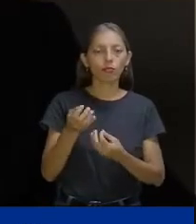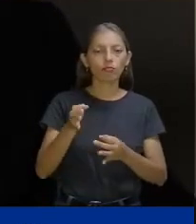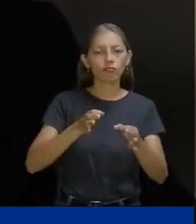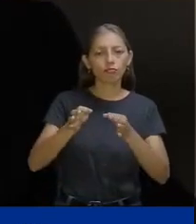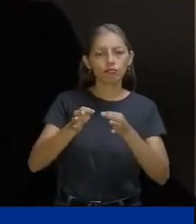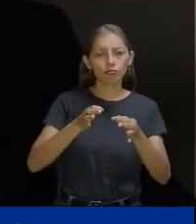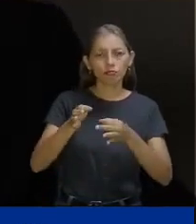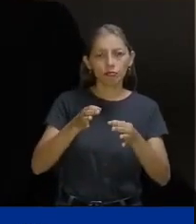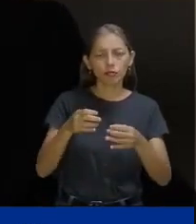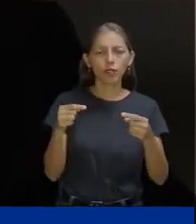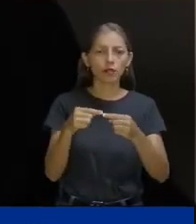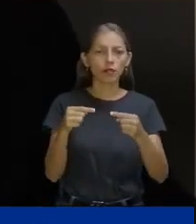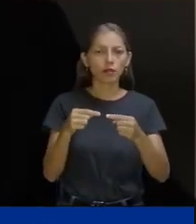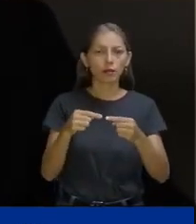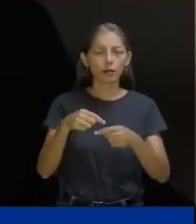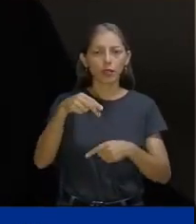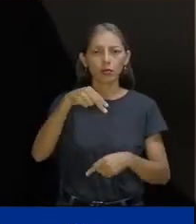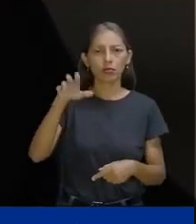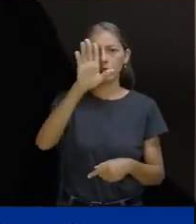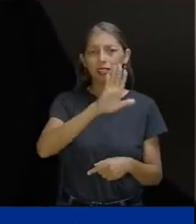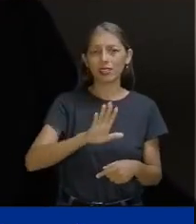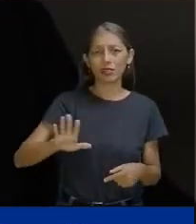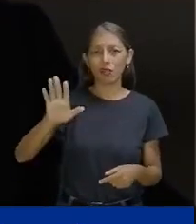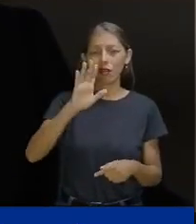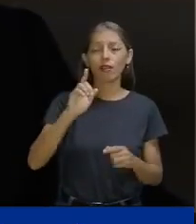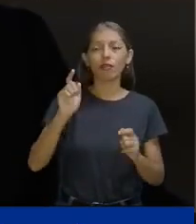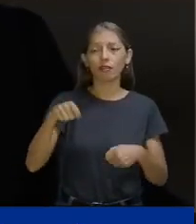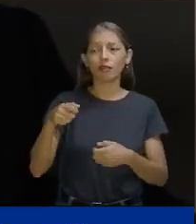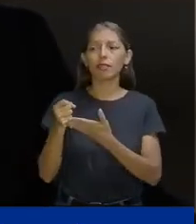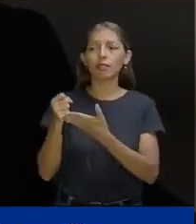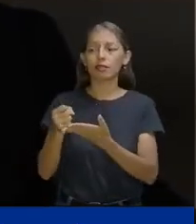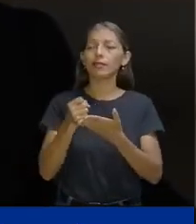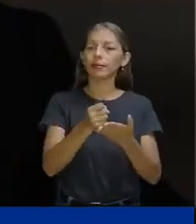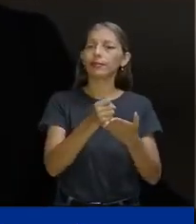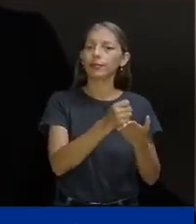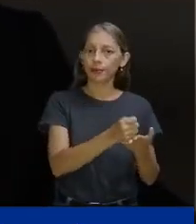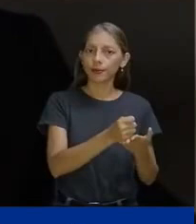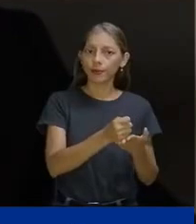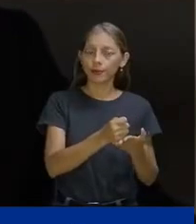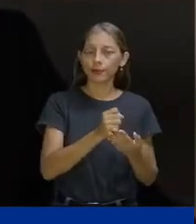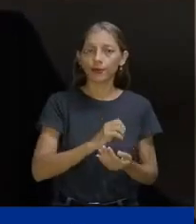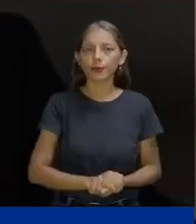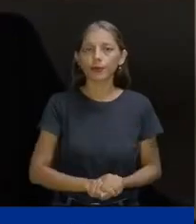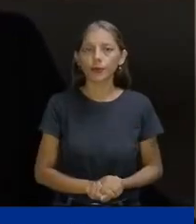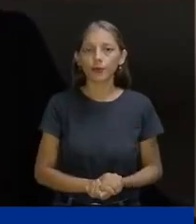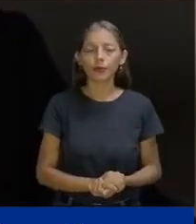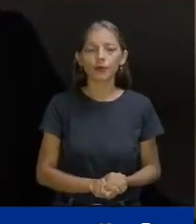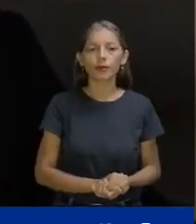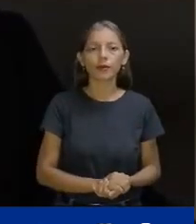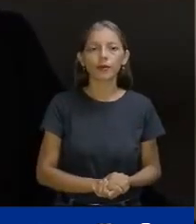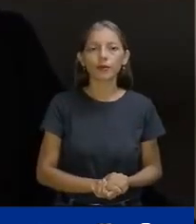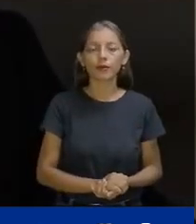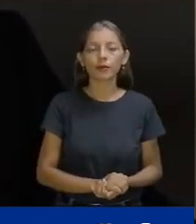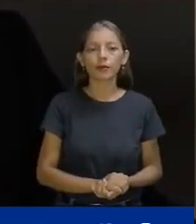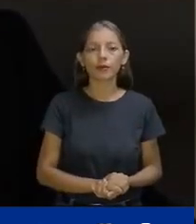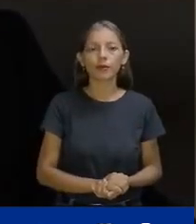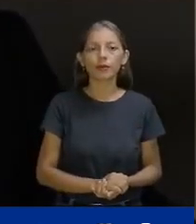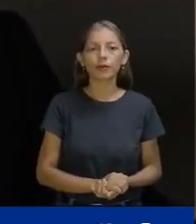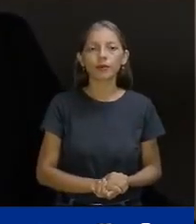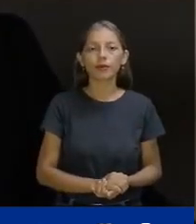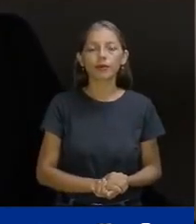centro nacional que possa nos auxiliar nesse momento que vai ser realmente reconhecidamente muito